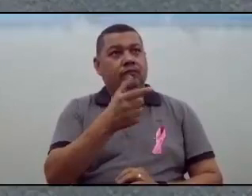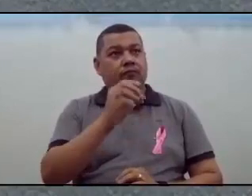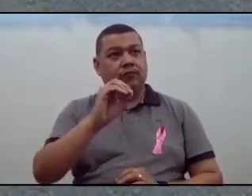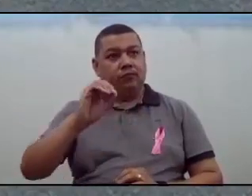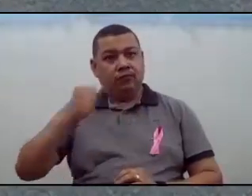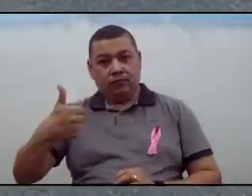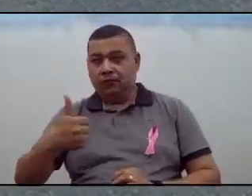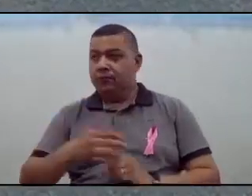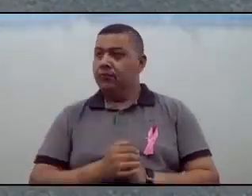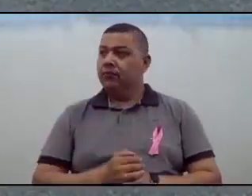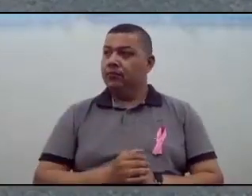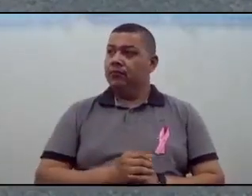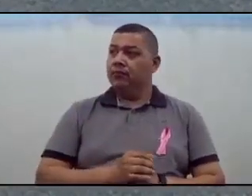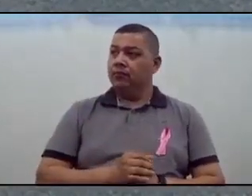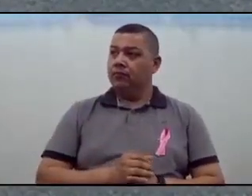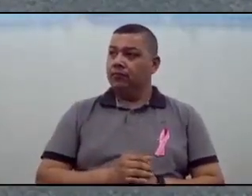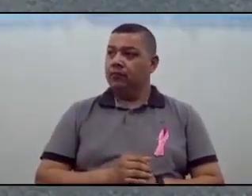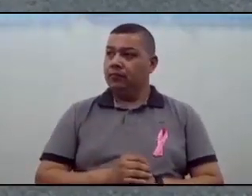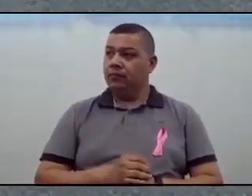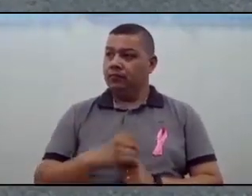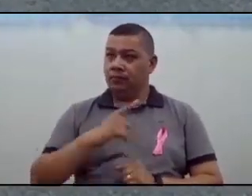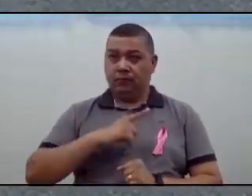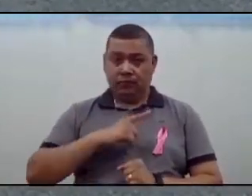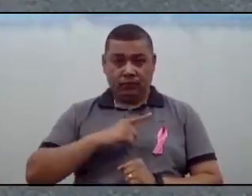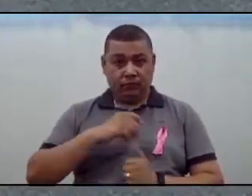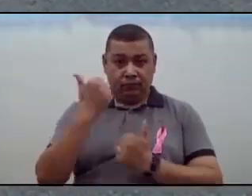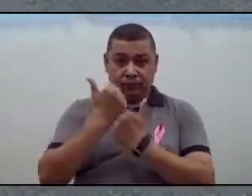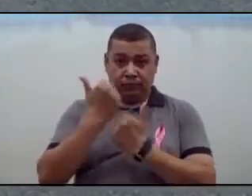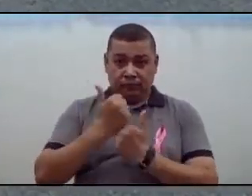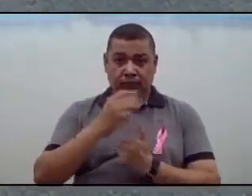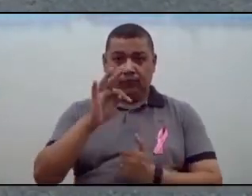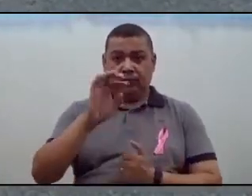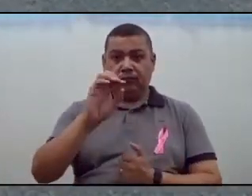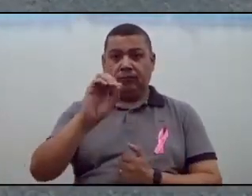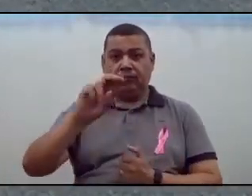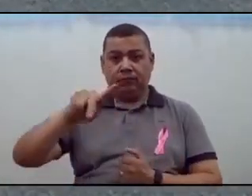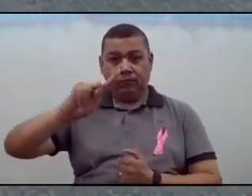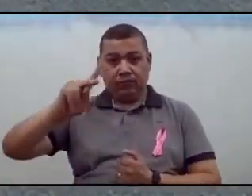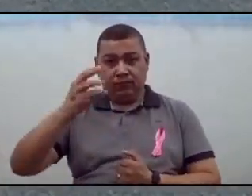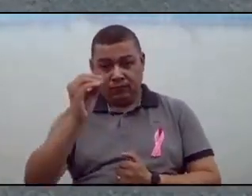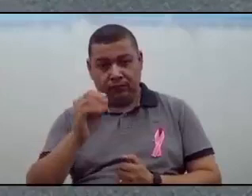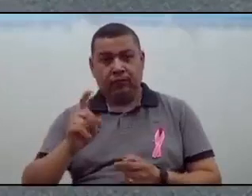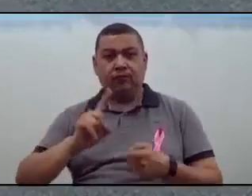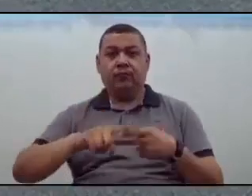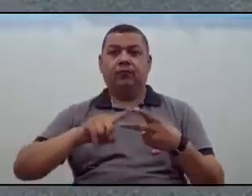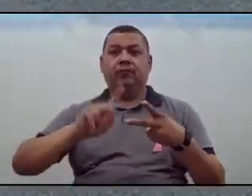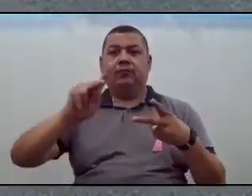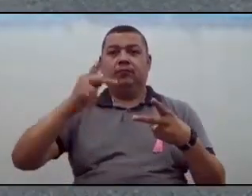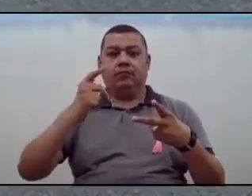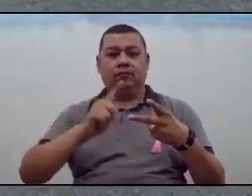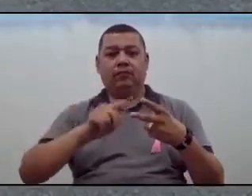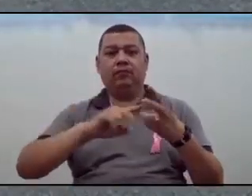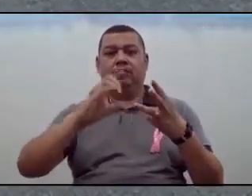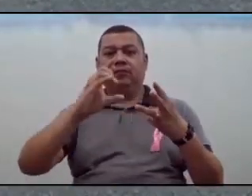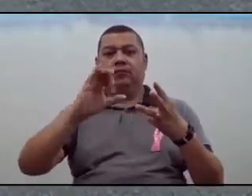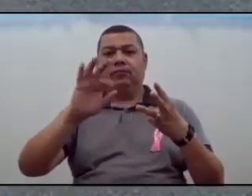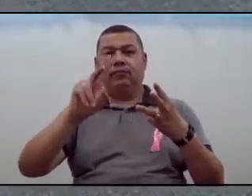propositura, que tivemos aí o apoio aí do Toninho de Jesus, do Dr. Paulo Henrique, Zivan,